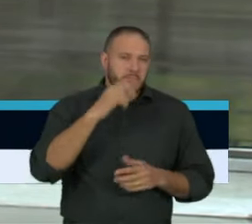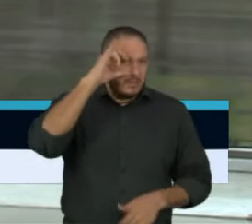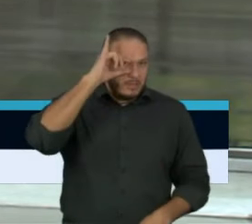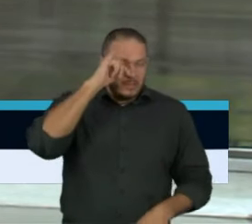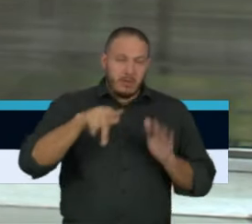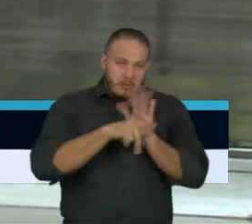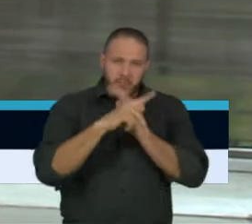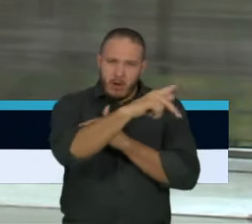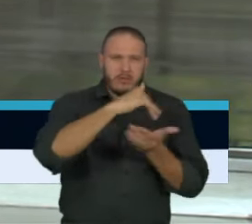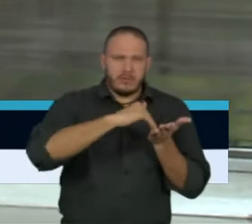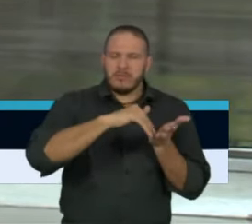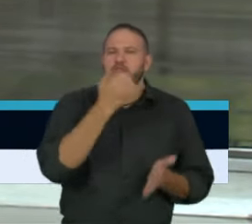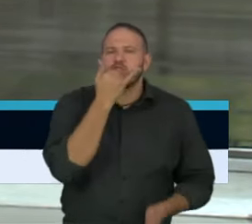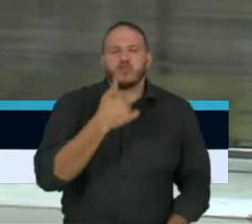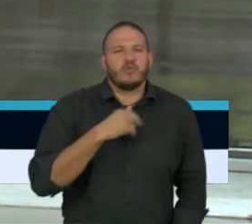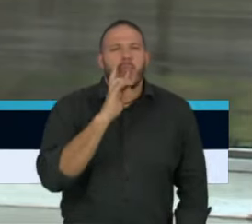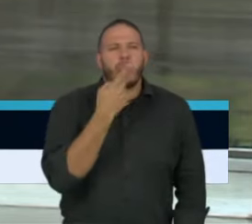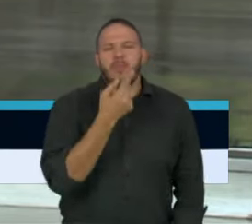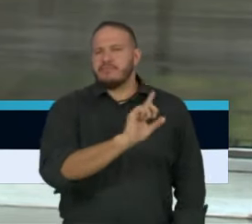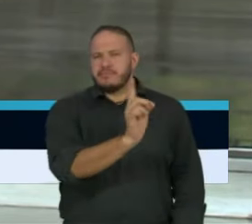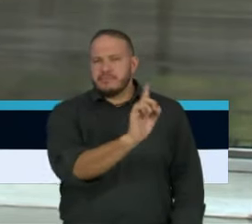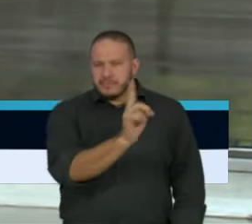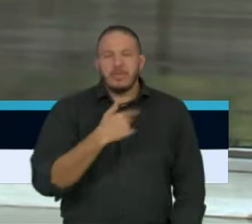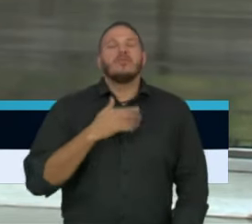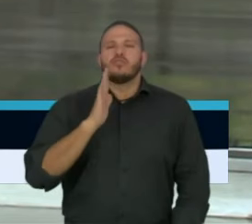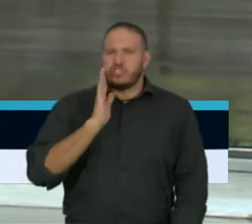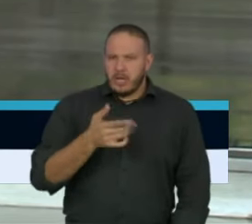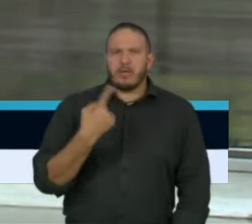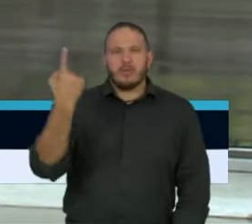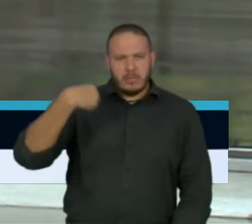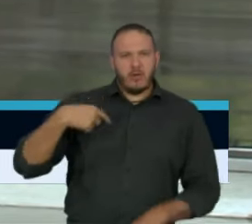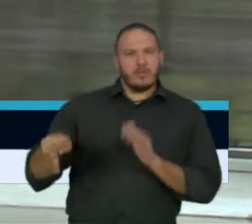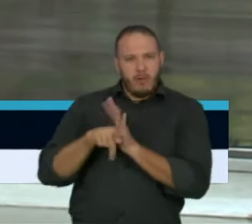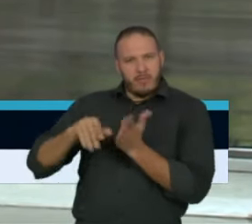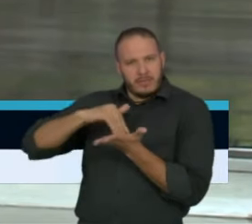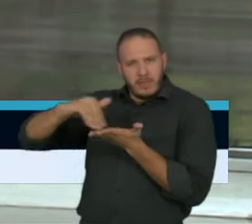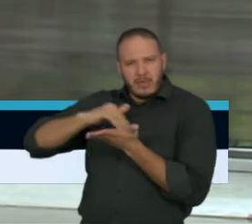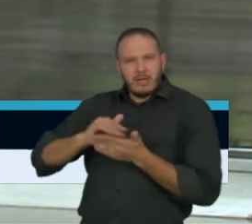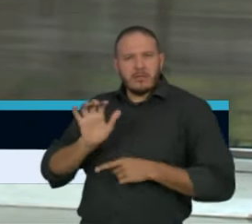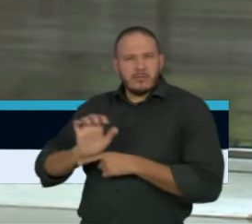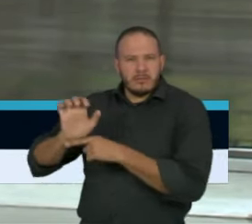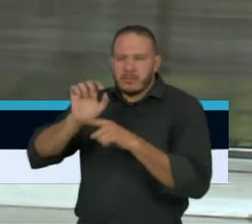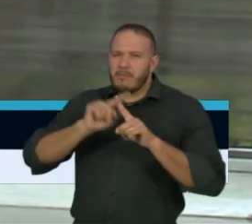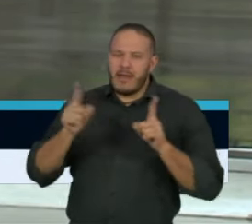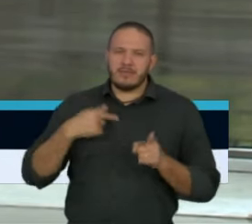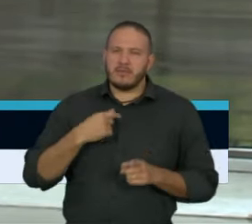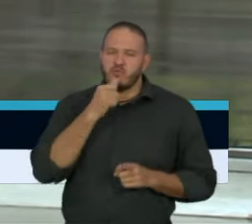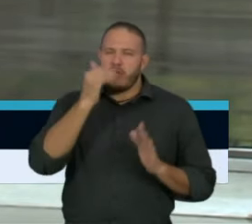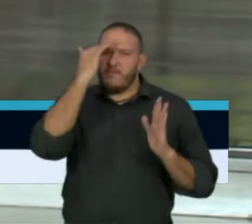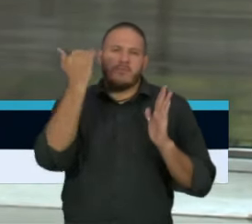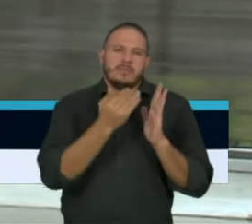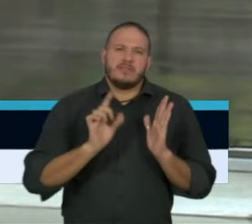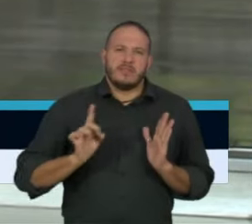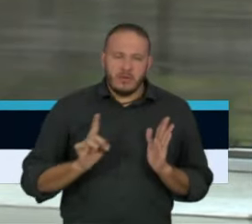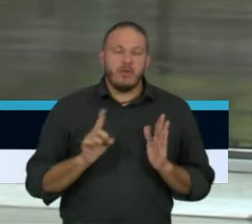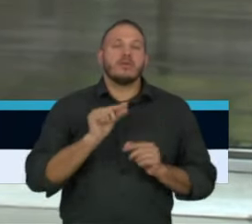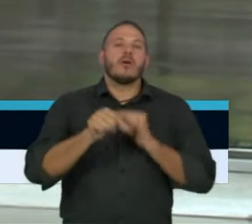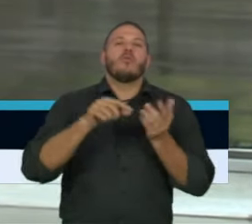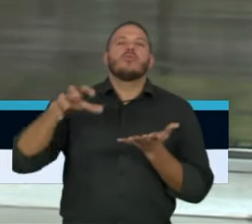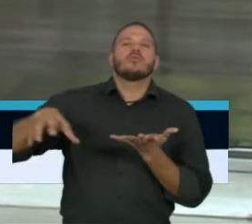secretário, desmentiu isso, disse que recebeu essa ordem da Secretaria Estadual, mas que não estava cumprindo e que então os